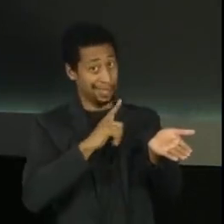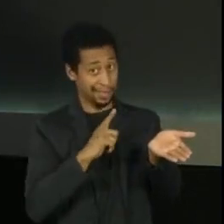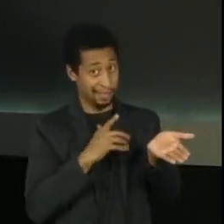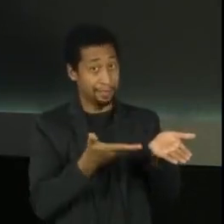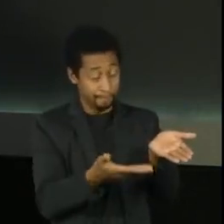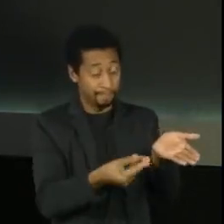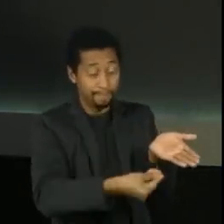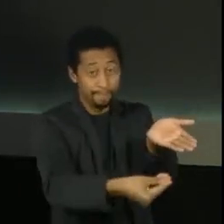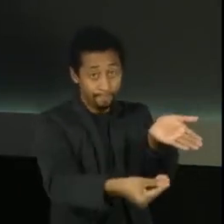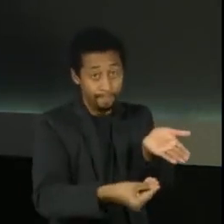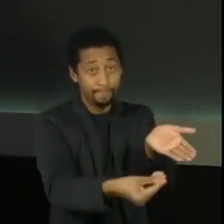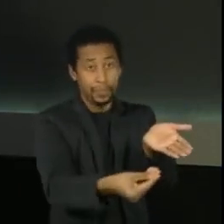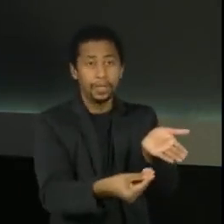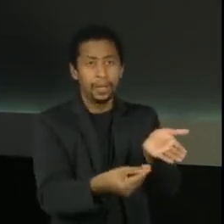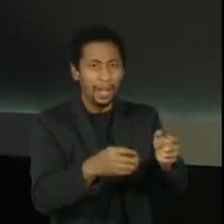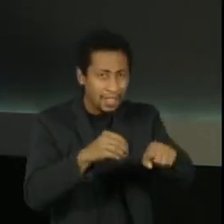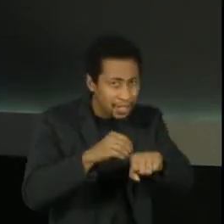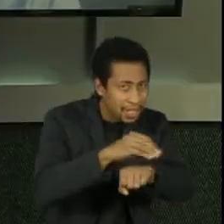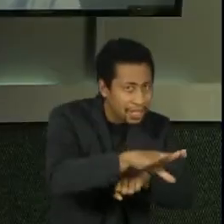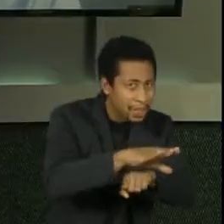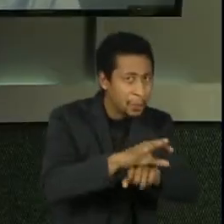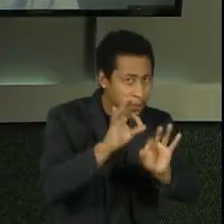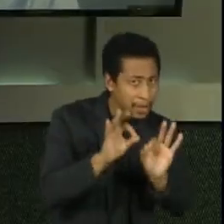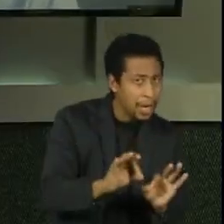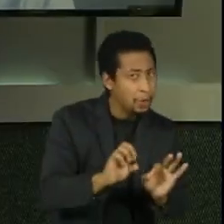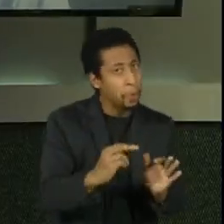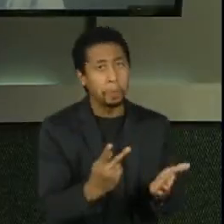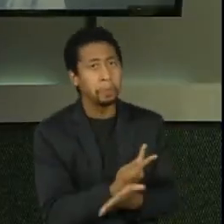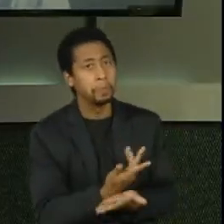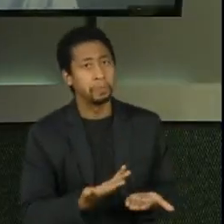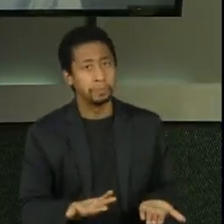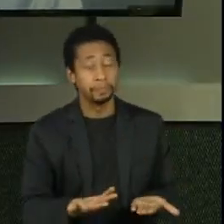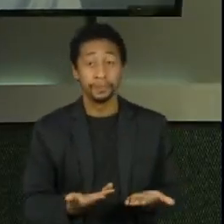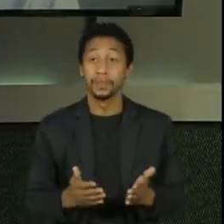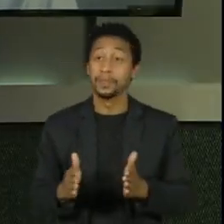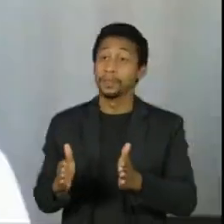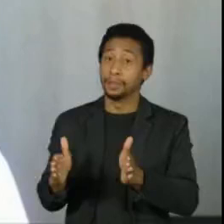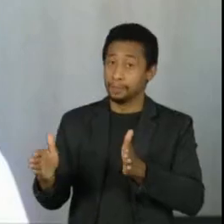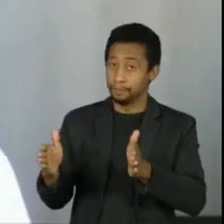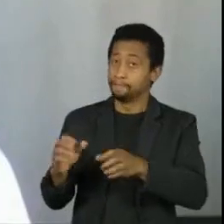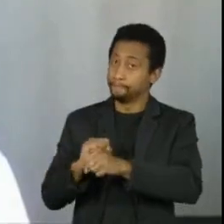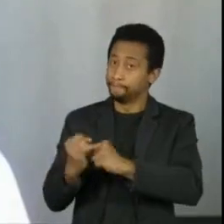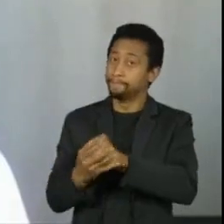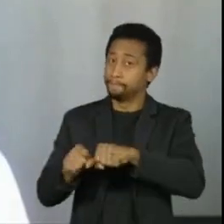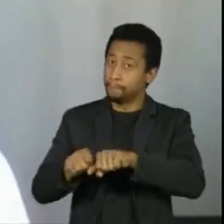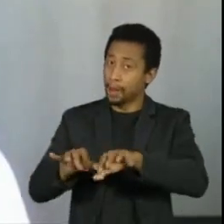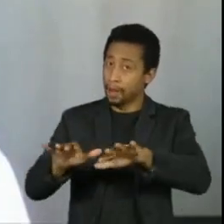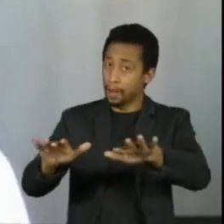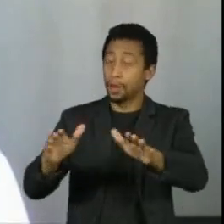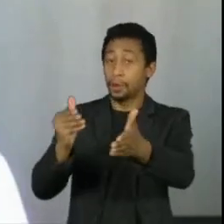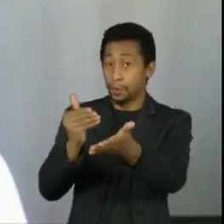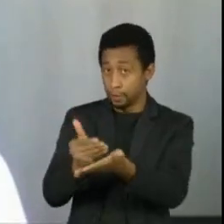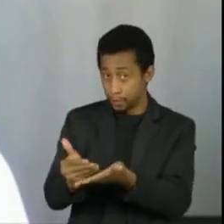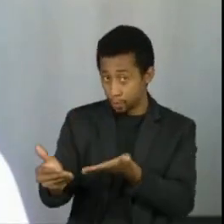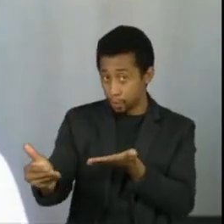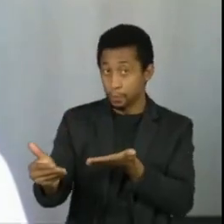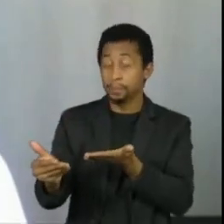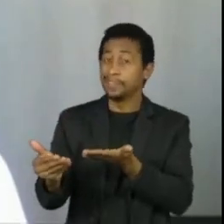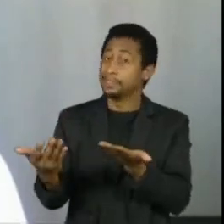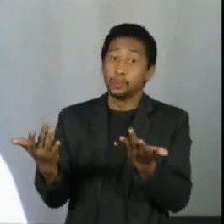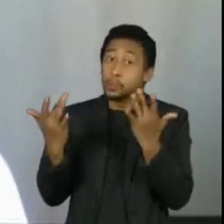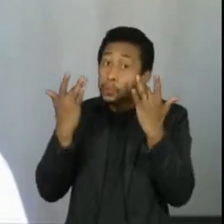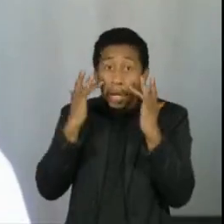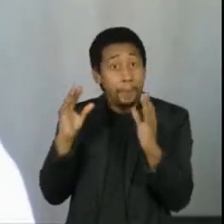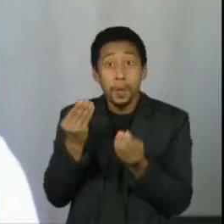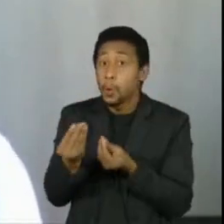quadro de indicação para o medicamento? Olha, quando a pandemia começou, A gente sabia como ele ia se comportar, se o vírus